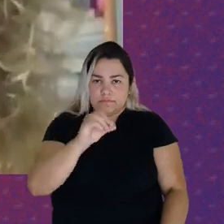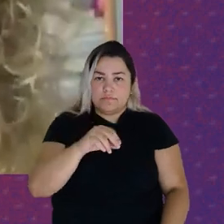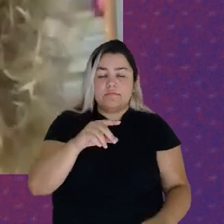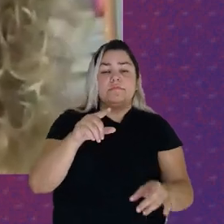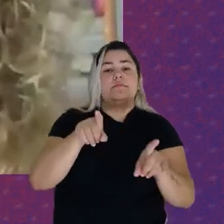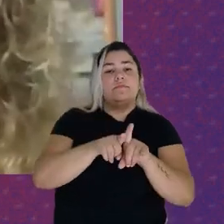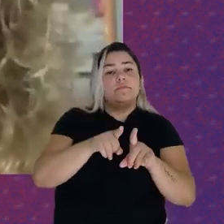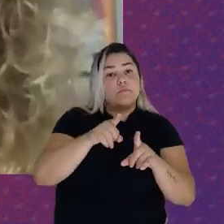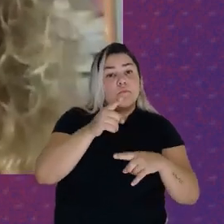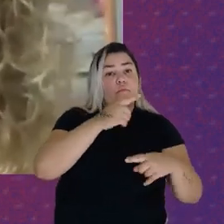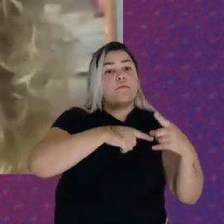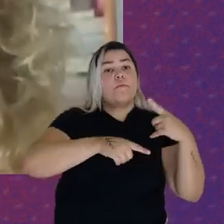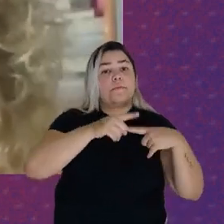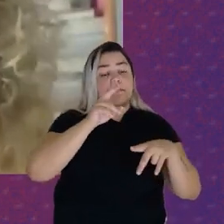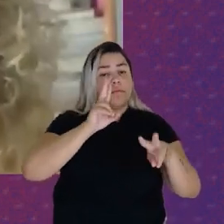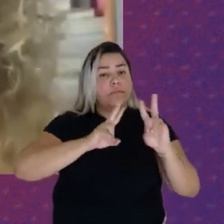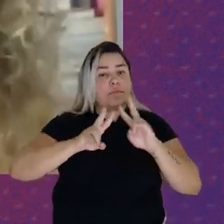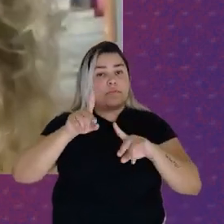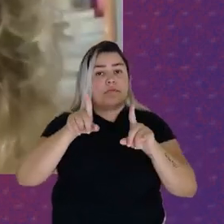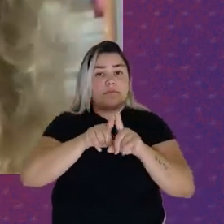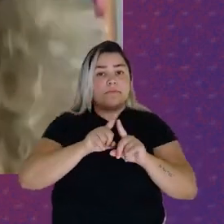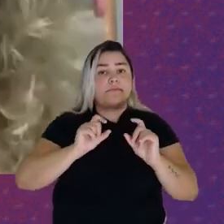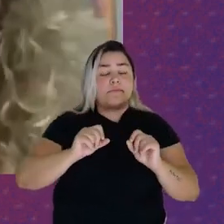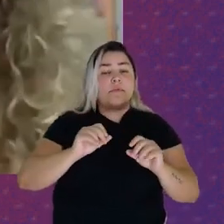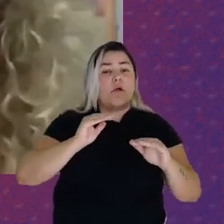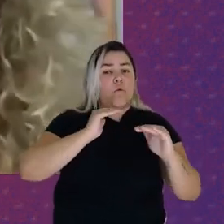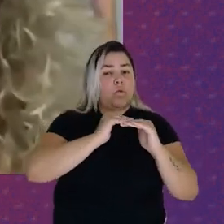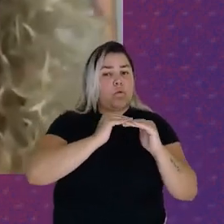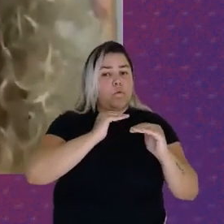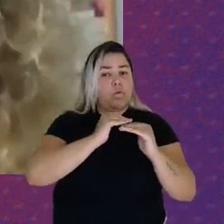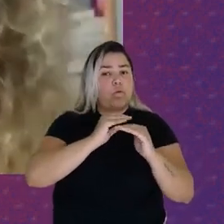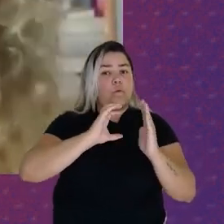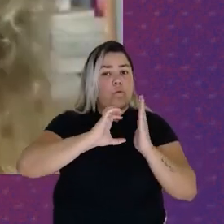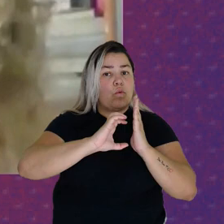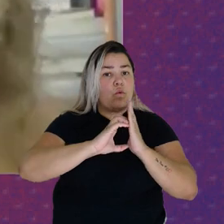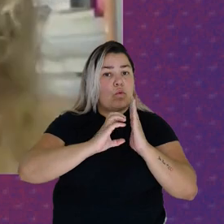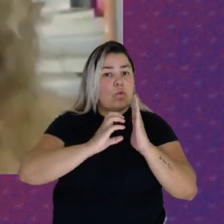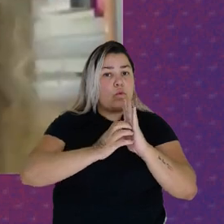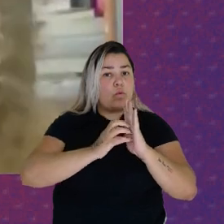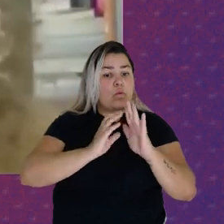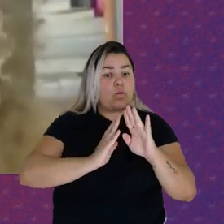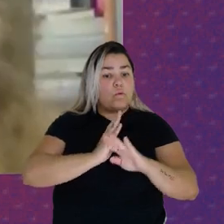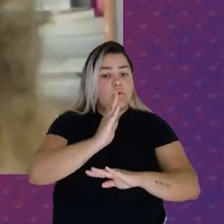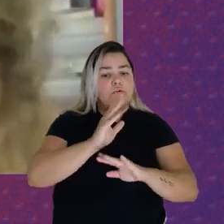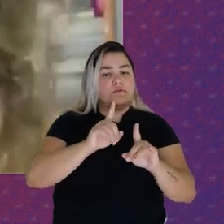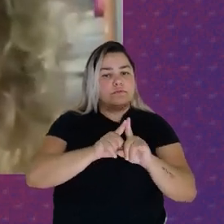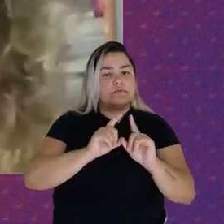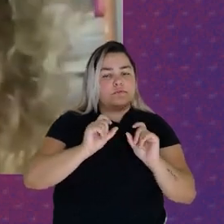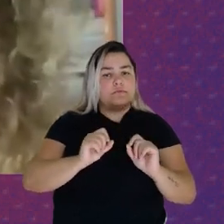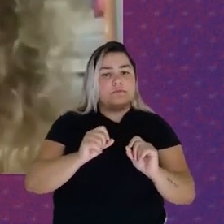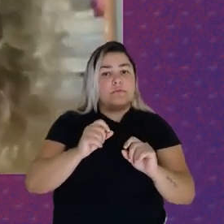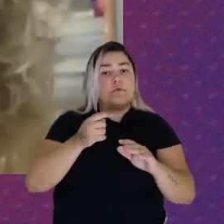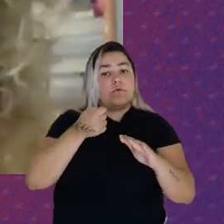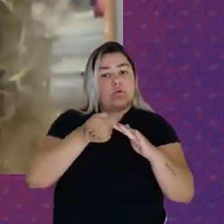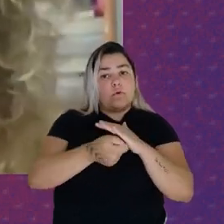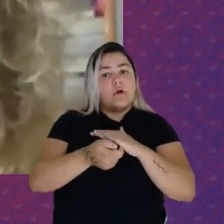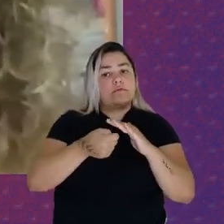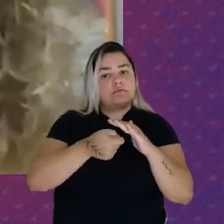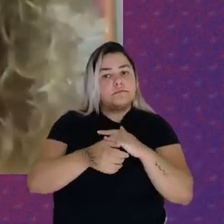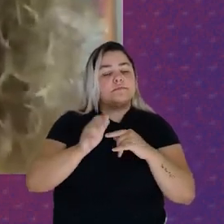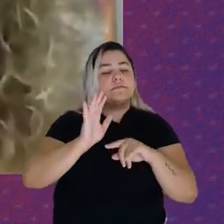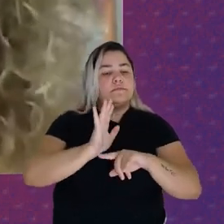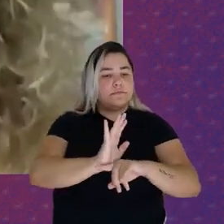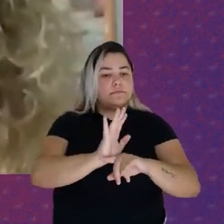candidaturas, viabilizando a nossa competitividade, concursos de formação e também com recurso financeiro, porque a gente sabe que não dá para